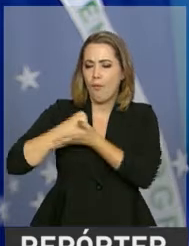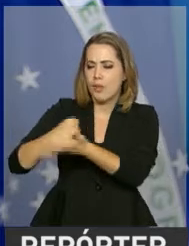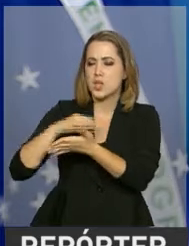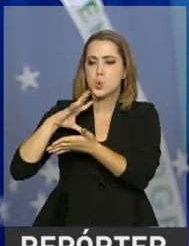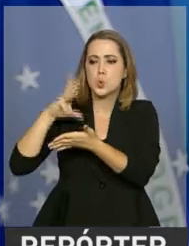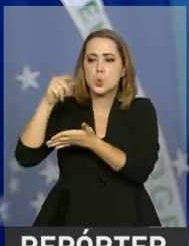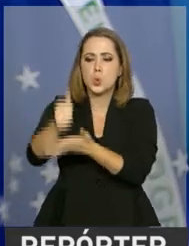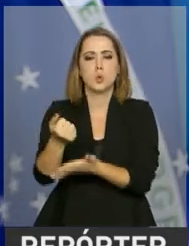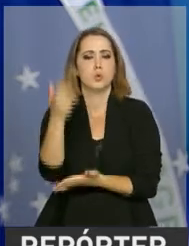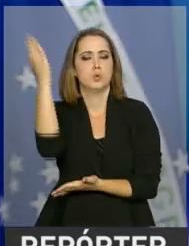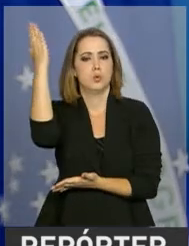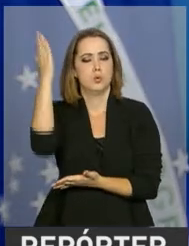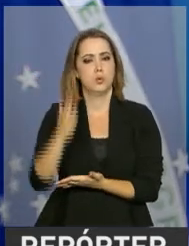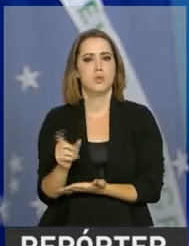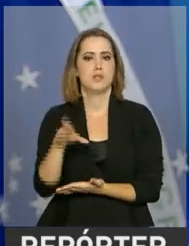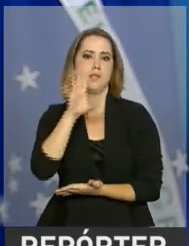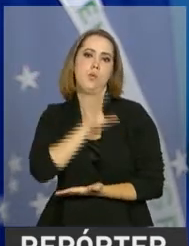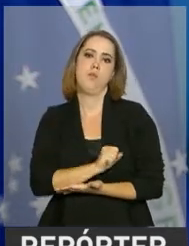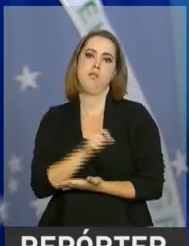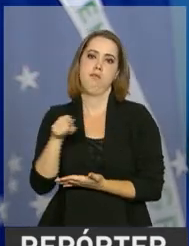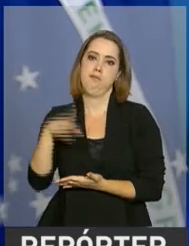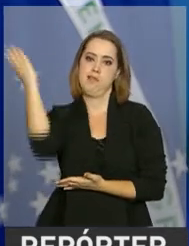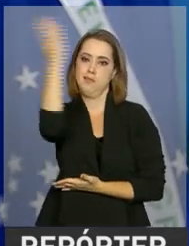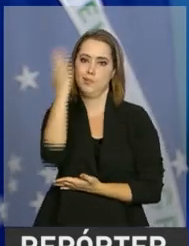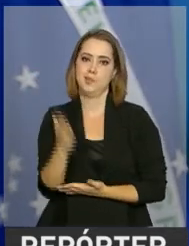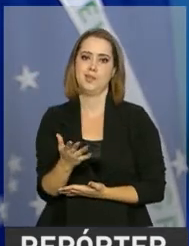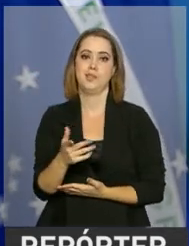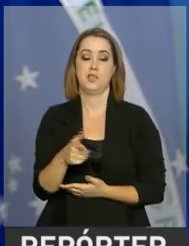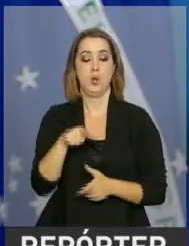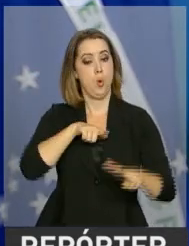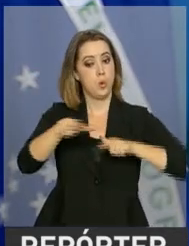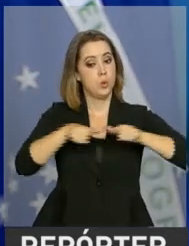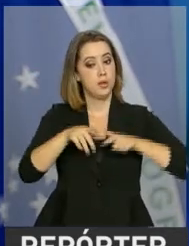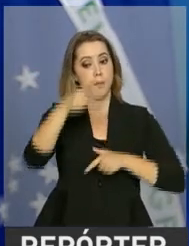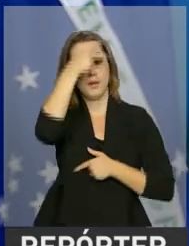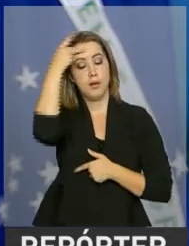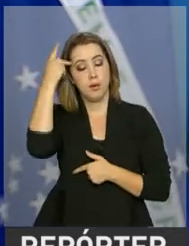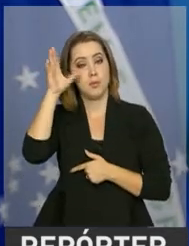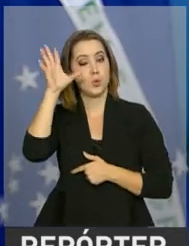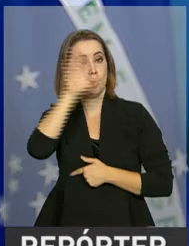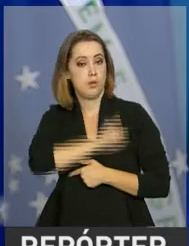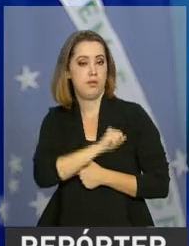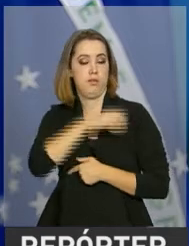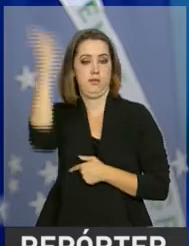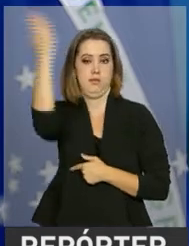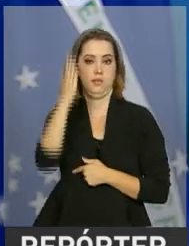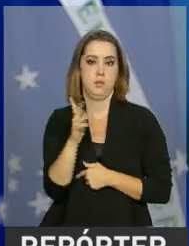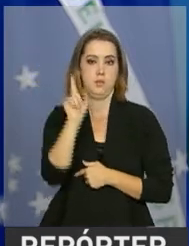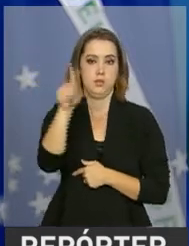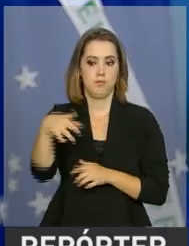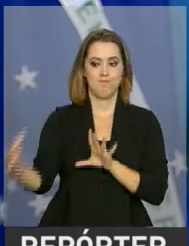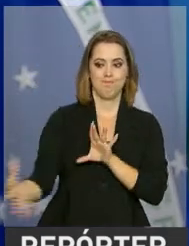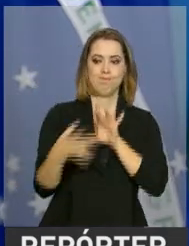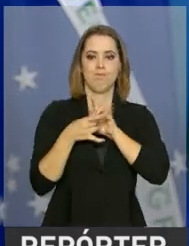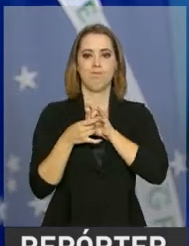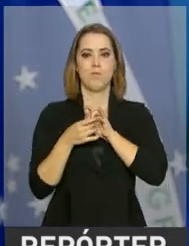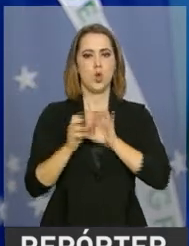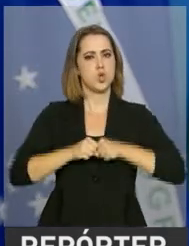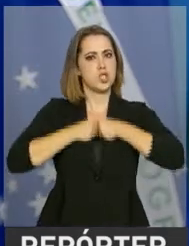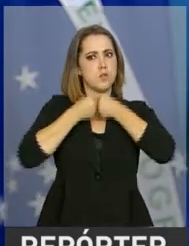e de quem ama o brasil a missão de quem ama o brasil é exata é precisamente unir esforços